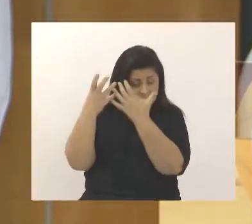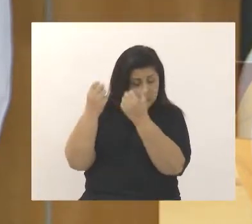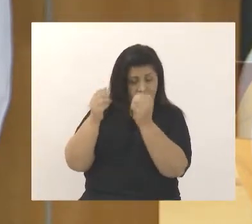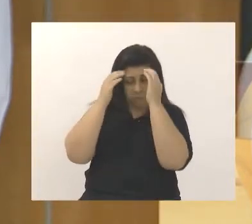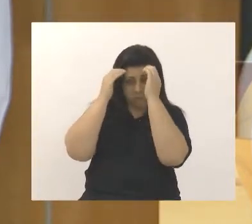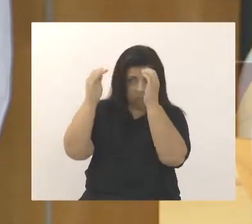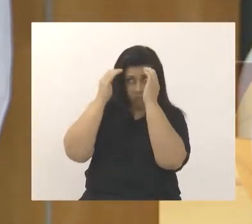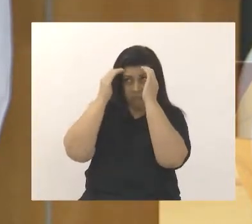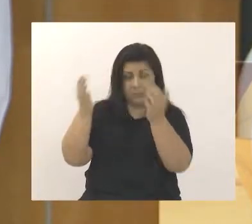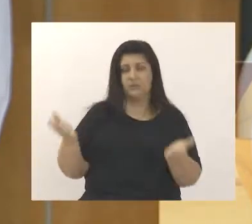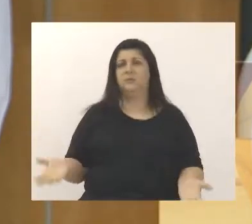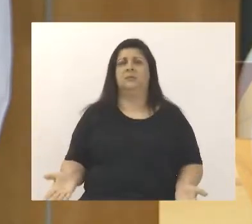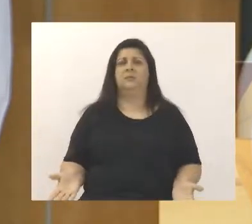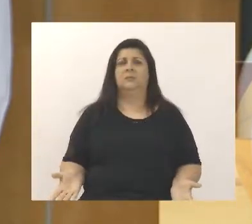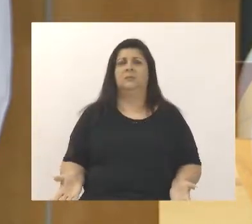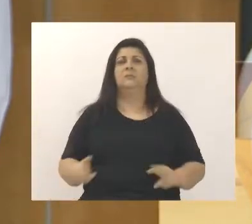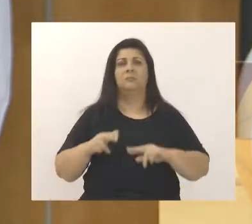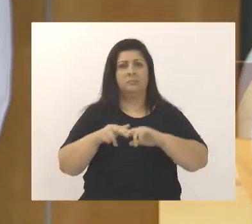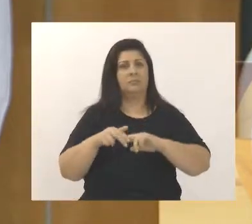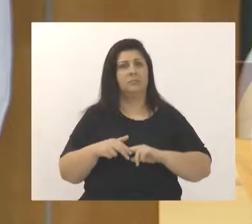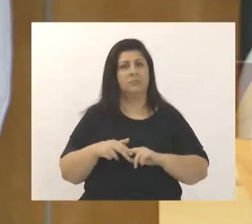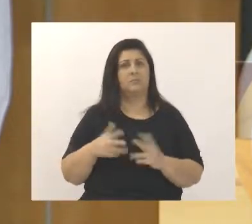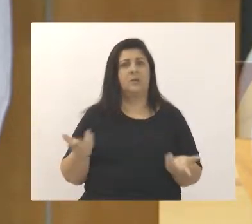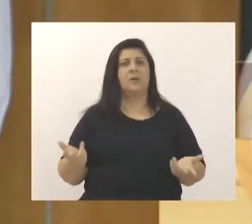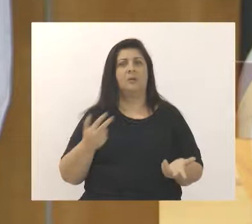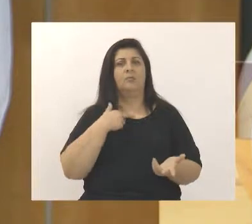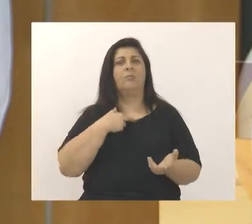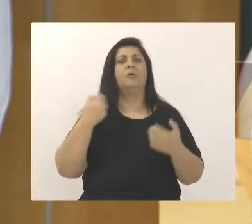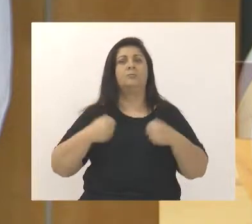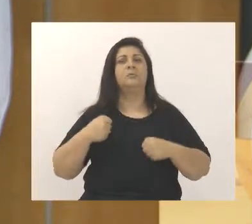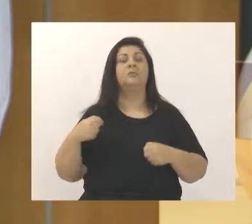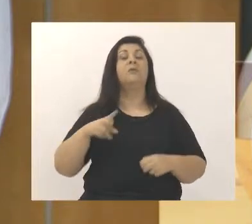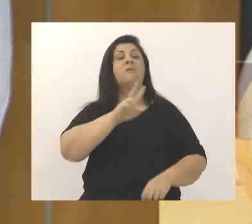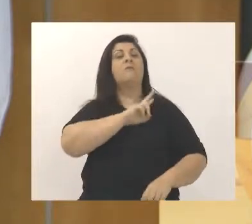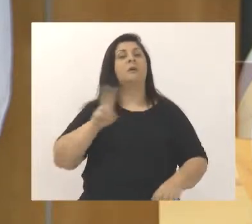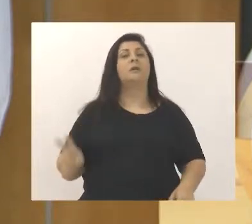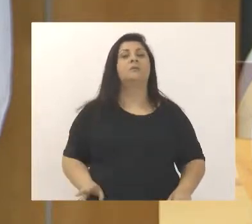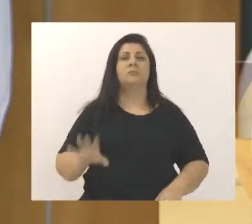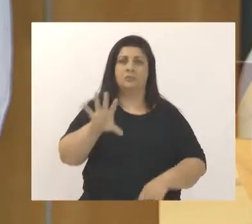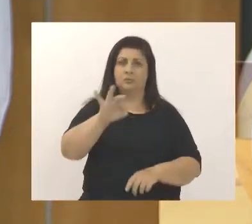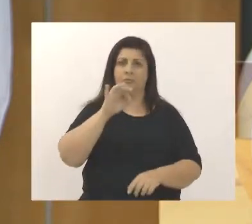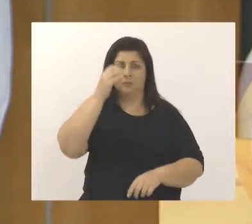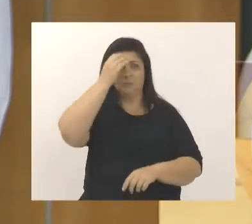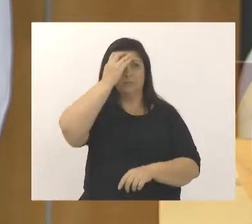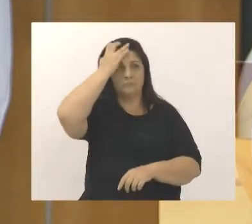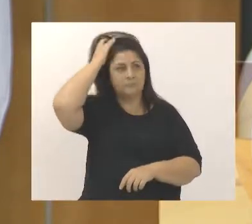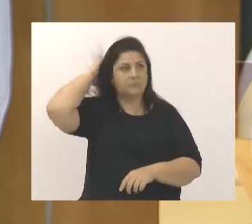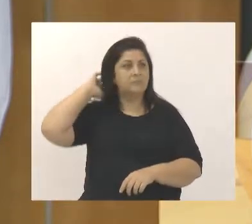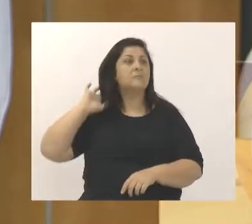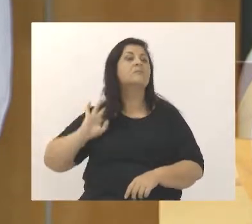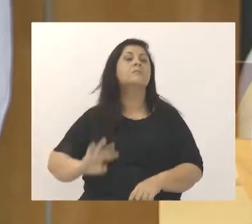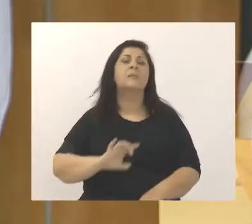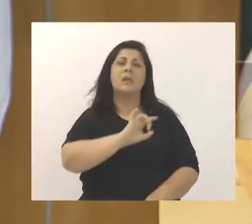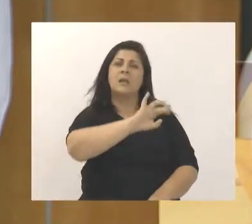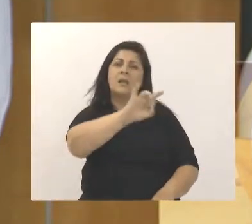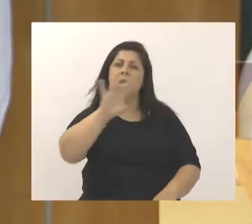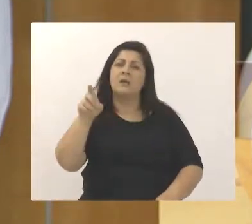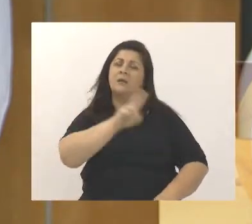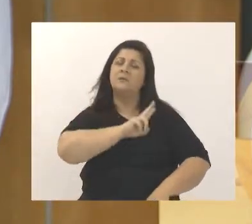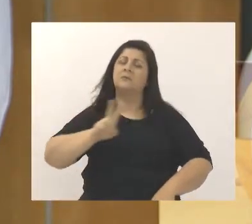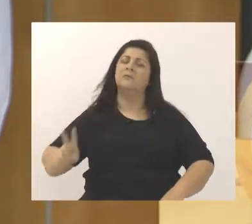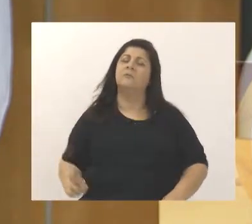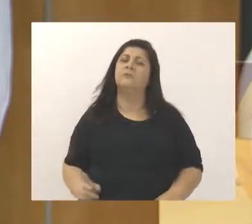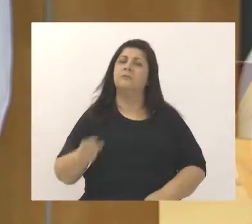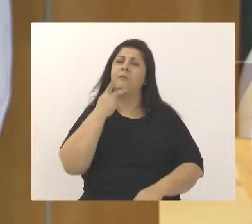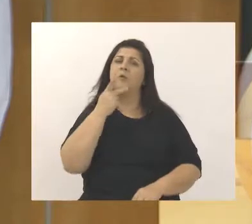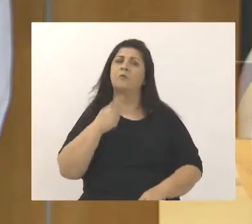o executivo manda? Por isso, gente, a gente tem que ter autonomia. Esse foi o discurso quando cada um de nós vereadores fez,